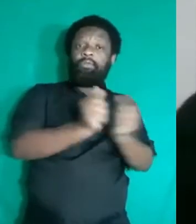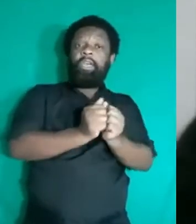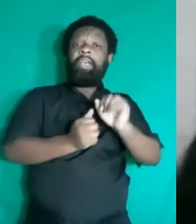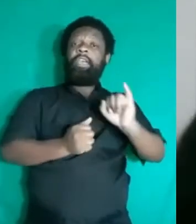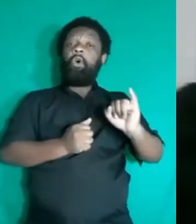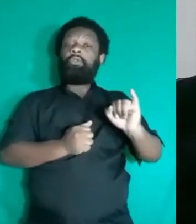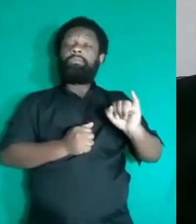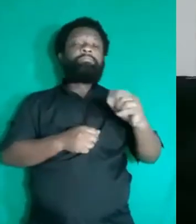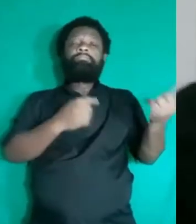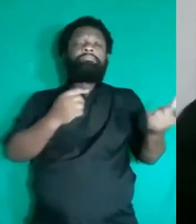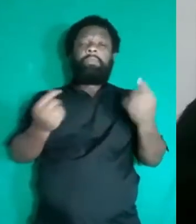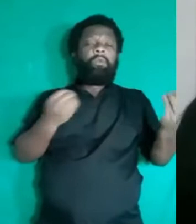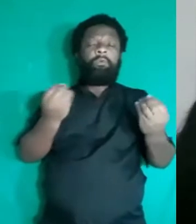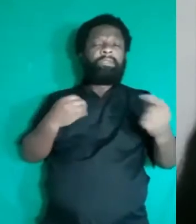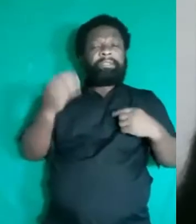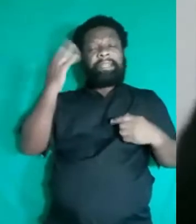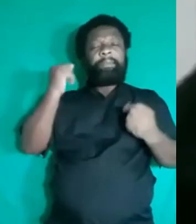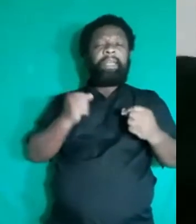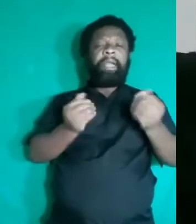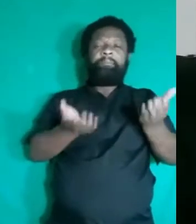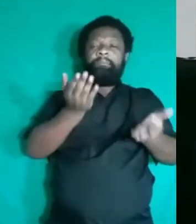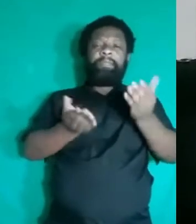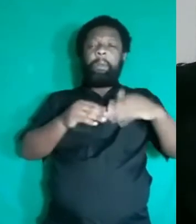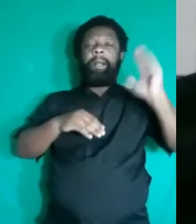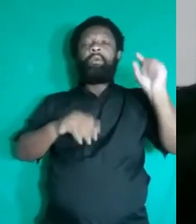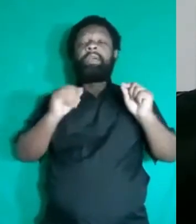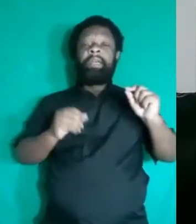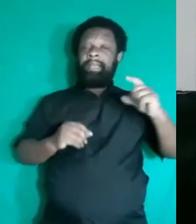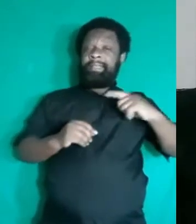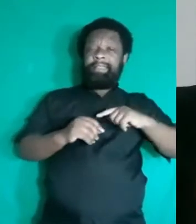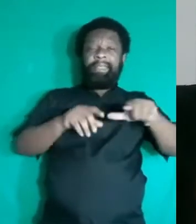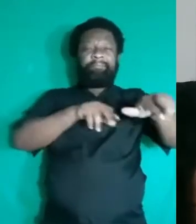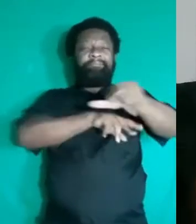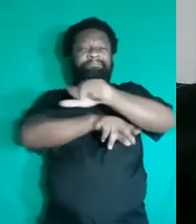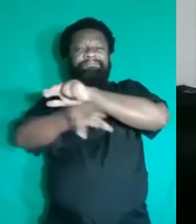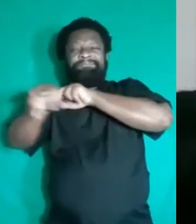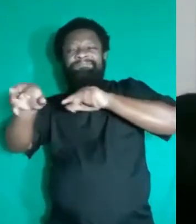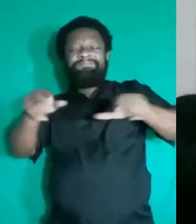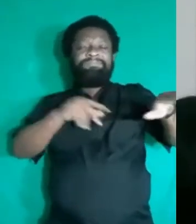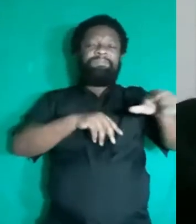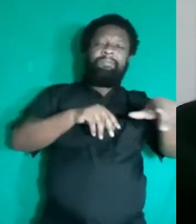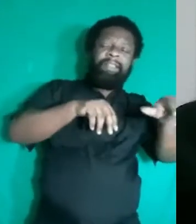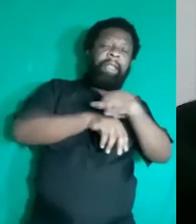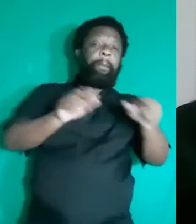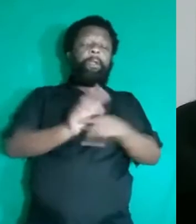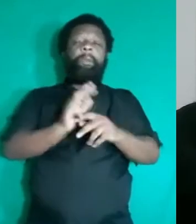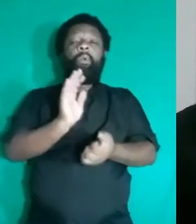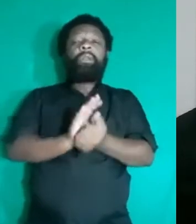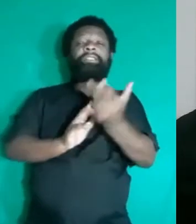oxiácidos com bromo e 4 oxiácidos com iodo. E o que acontece quando nós temos essa variação maior? Ou seja, nós temos